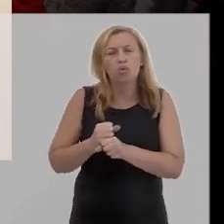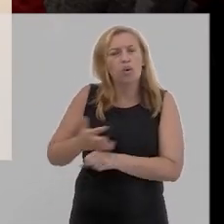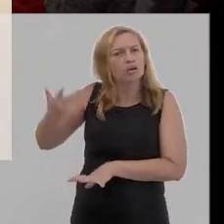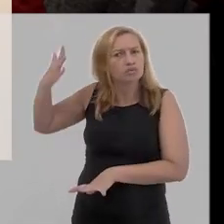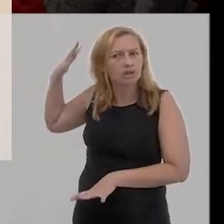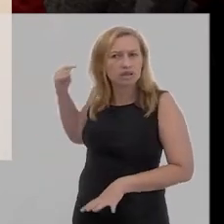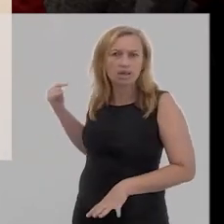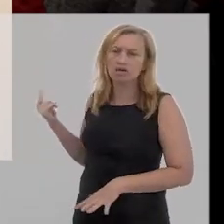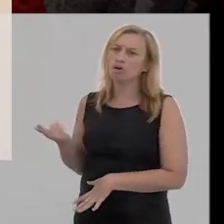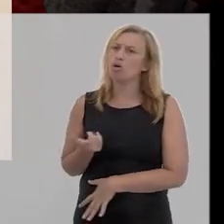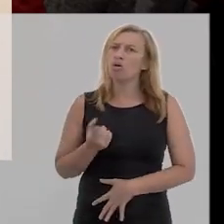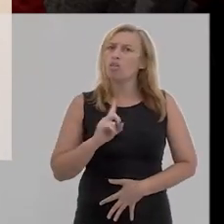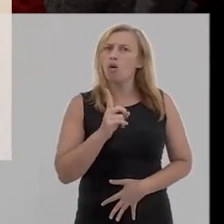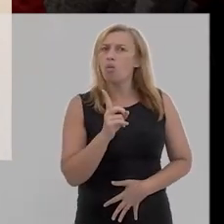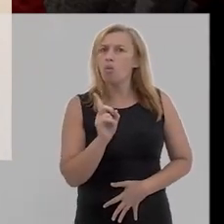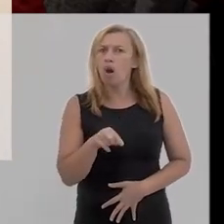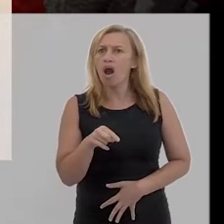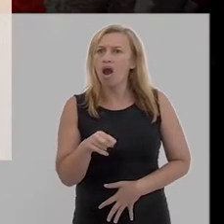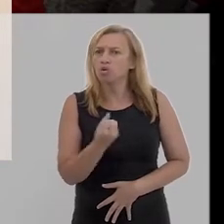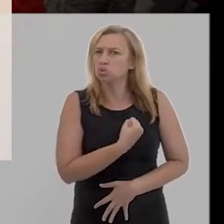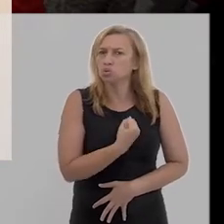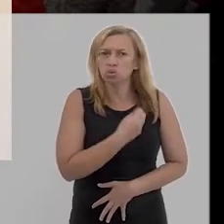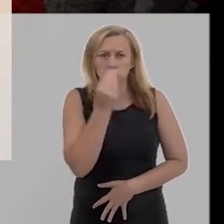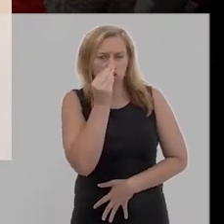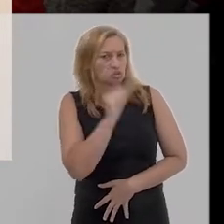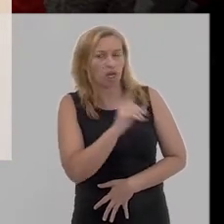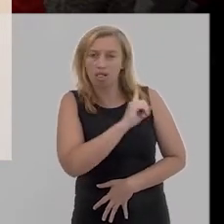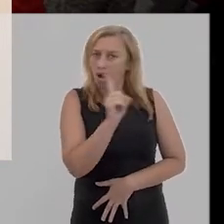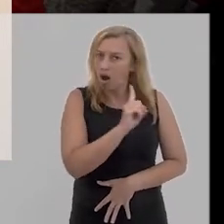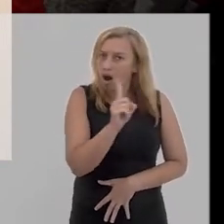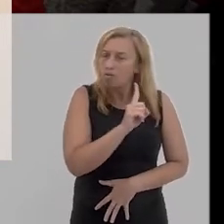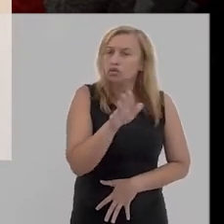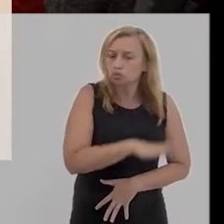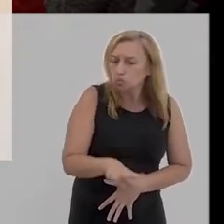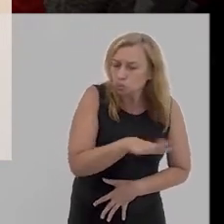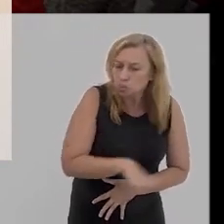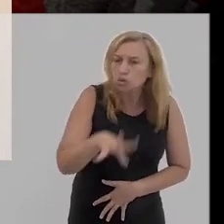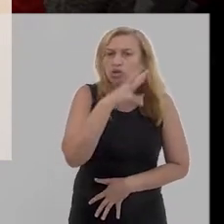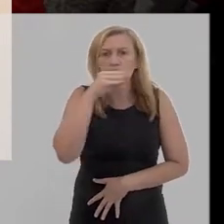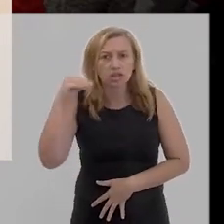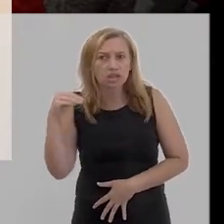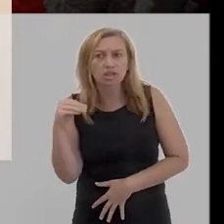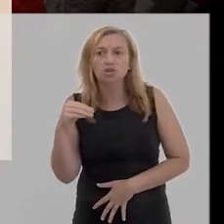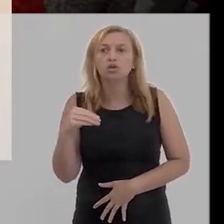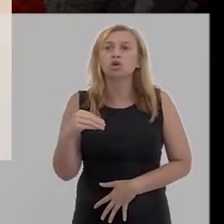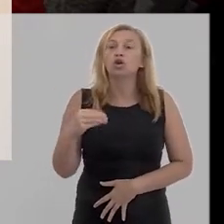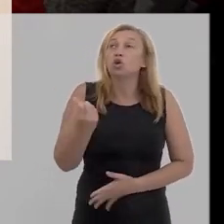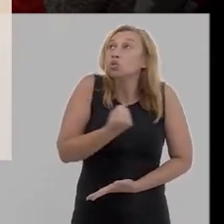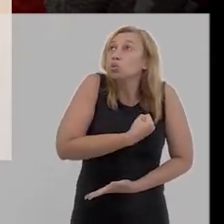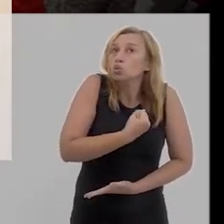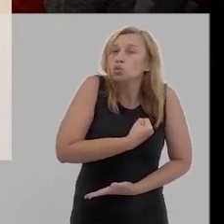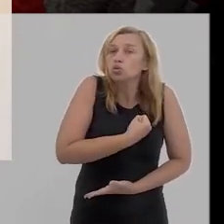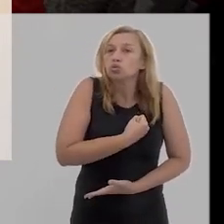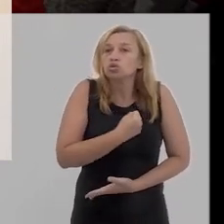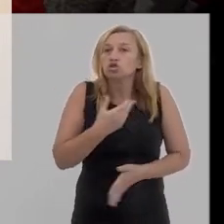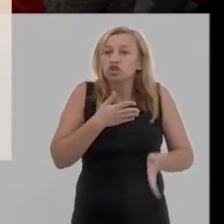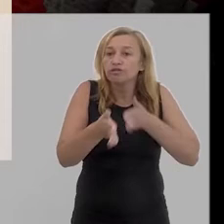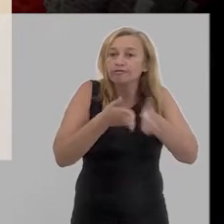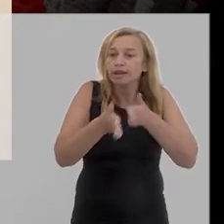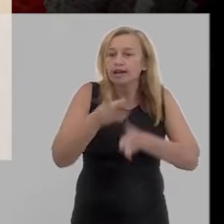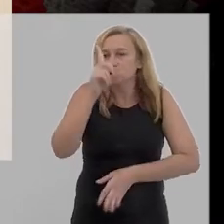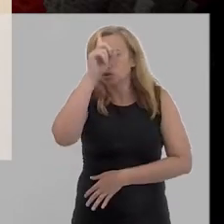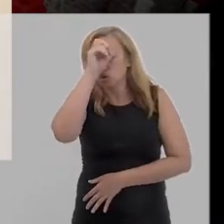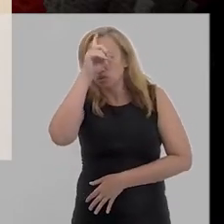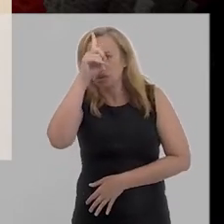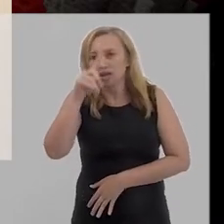ano passado. Isso não é um número desprezível, né, em crianças e adolescentes, e um número de internações